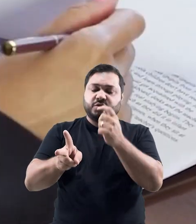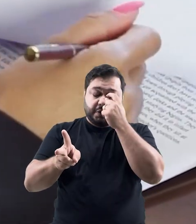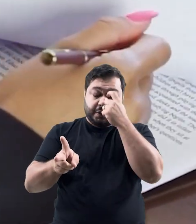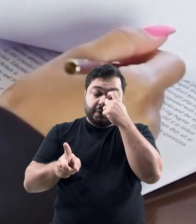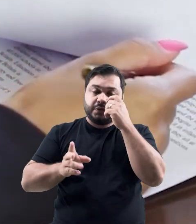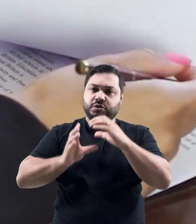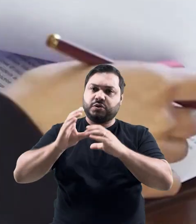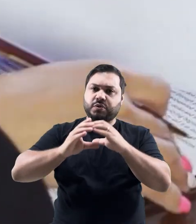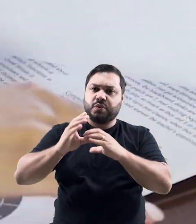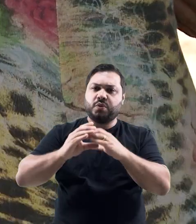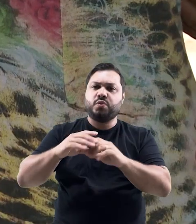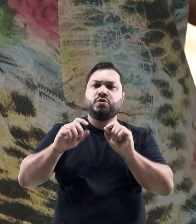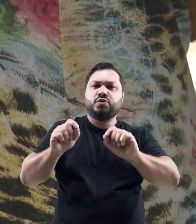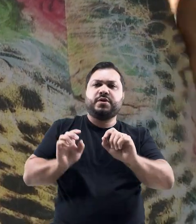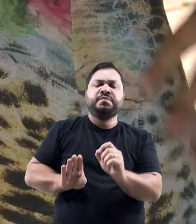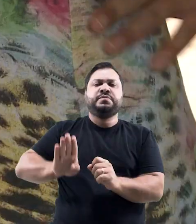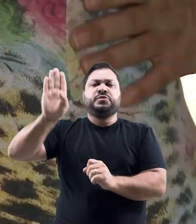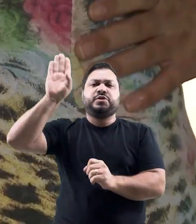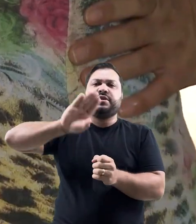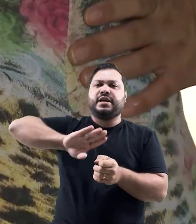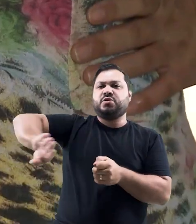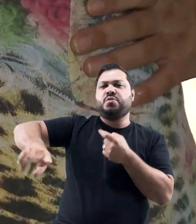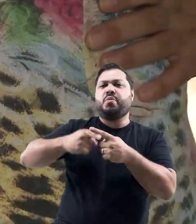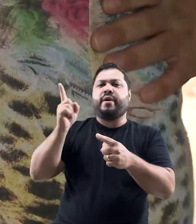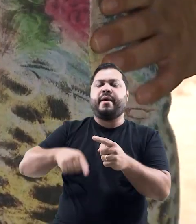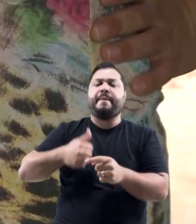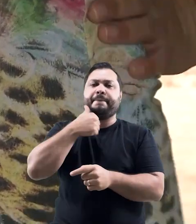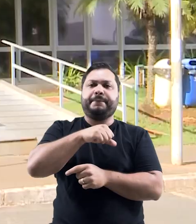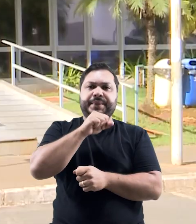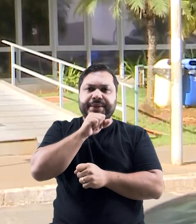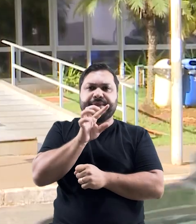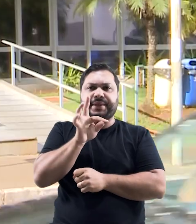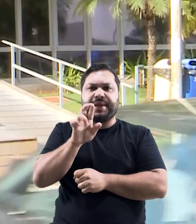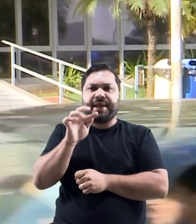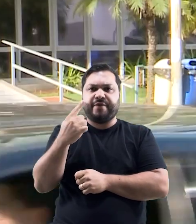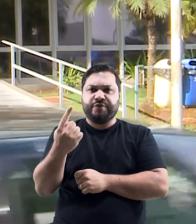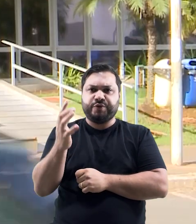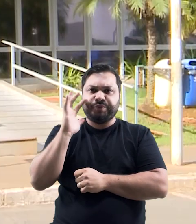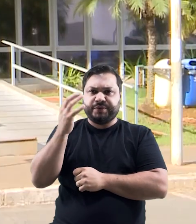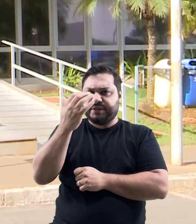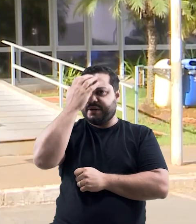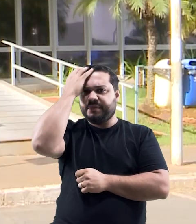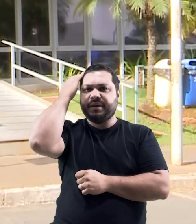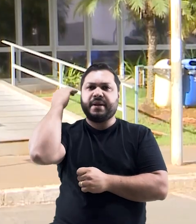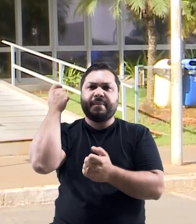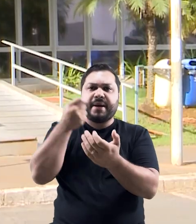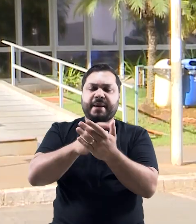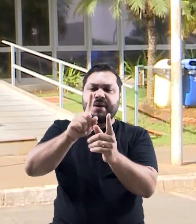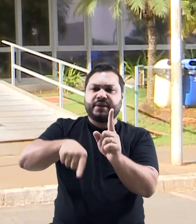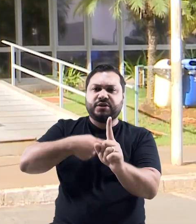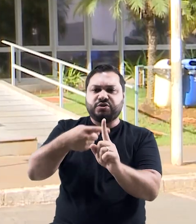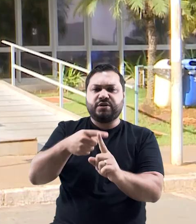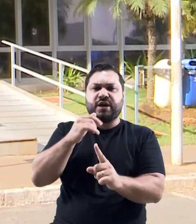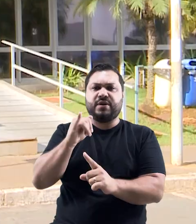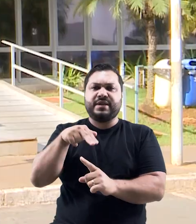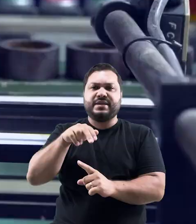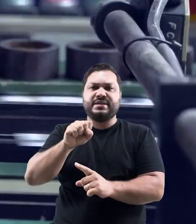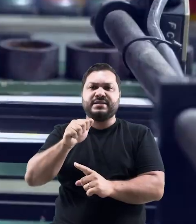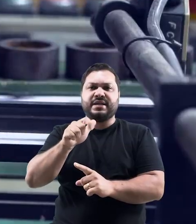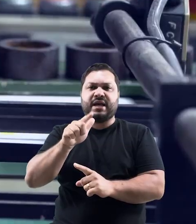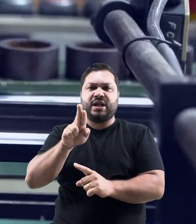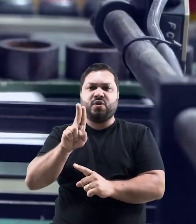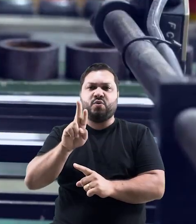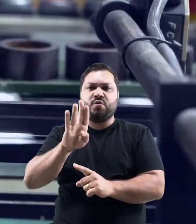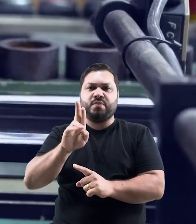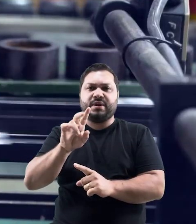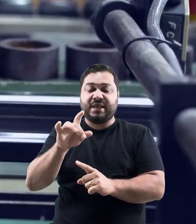continuidade em concurso público de candidata excluída por ser mãe. E TRF1 determina pagamento de adicional de insalubridade a